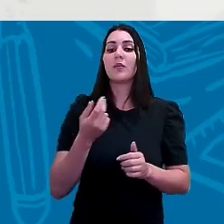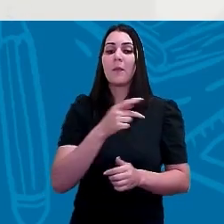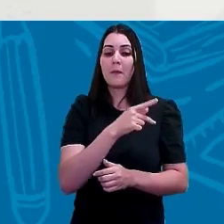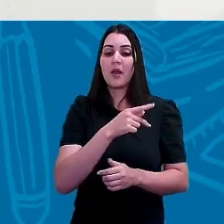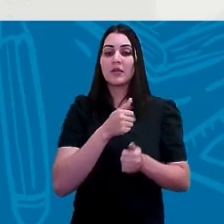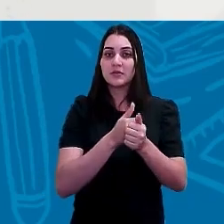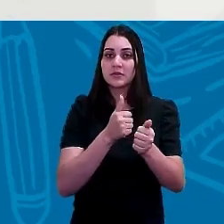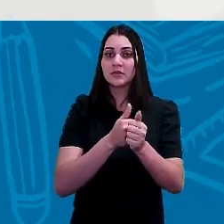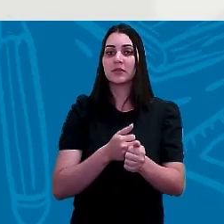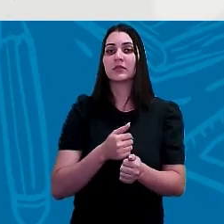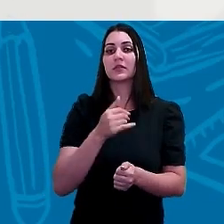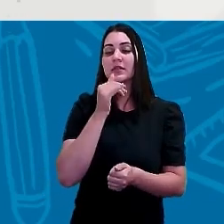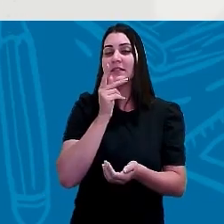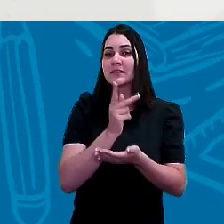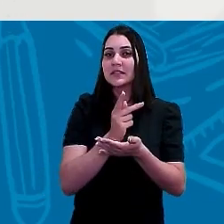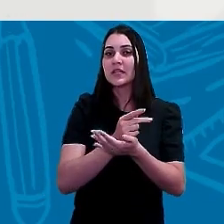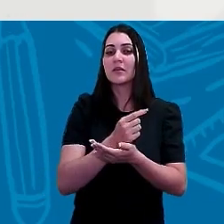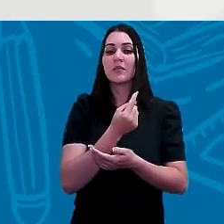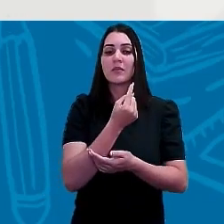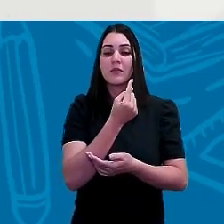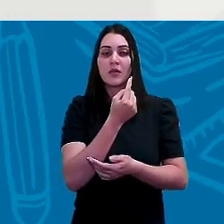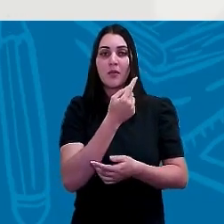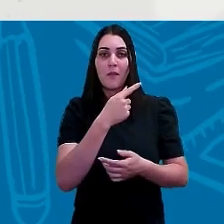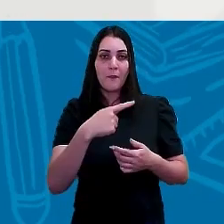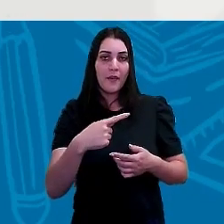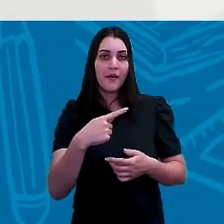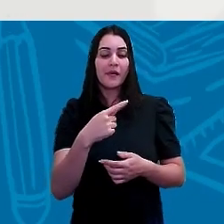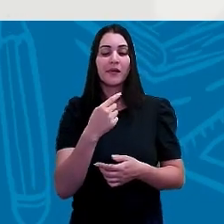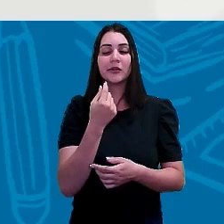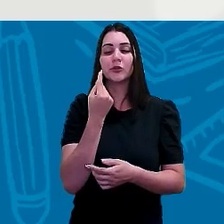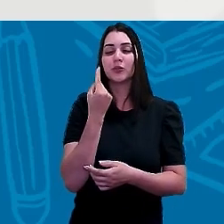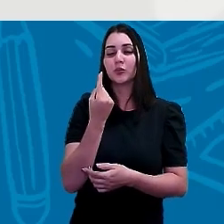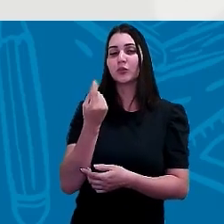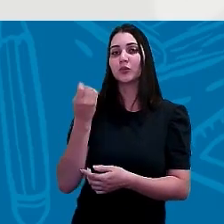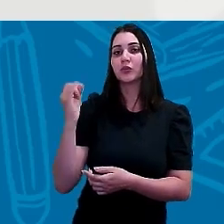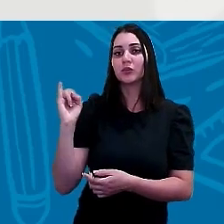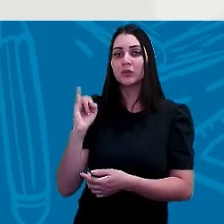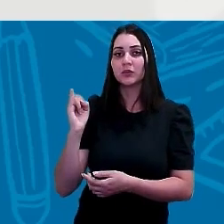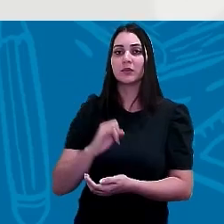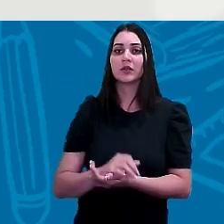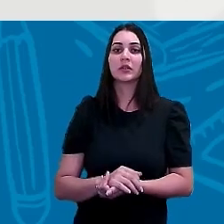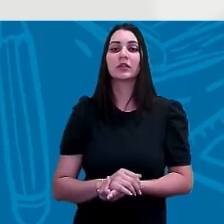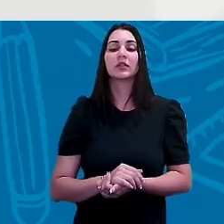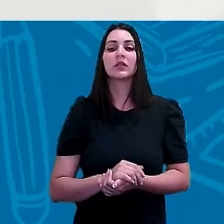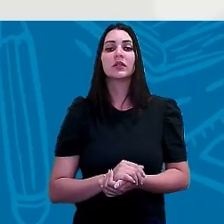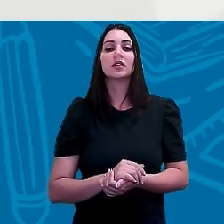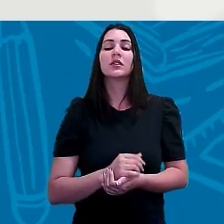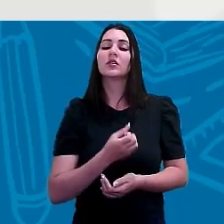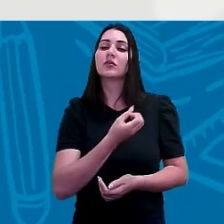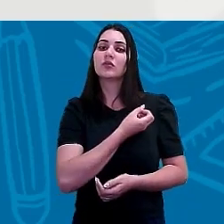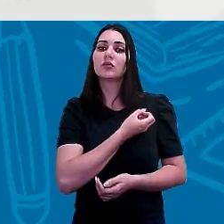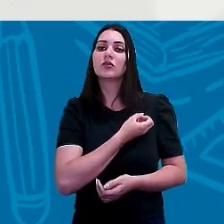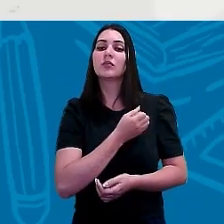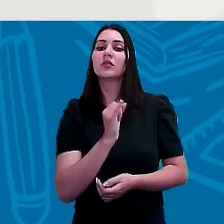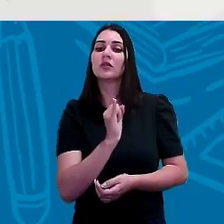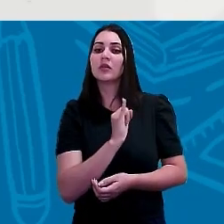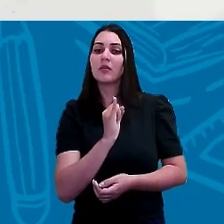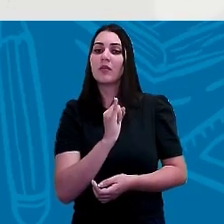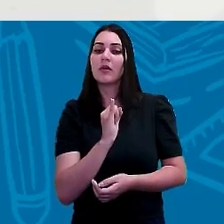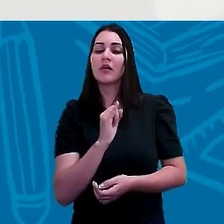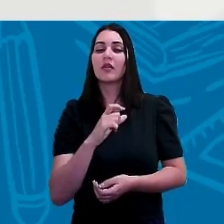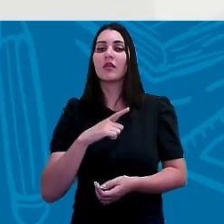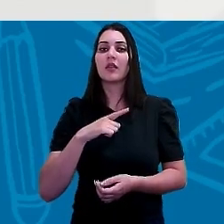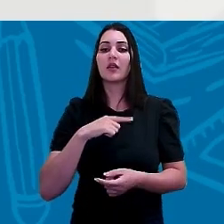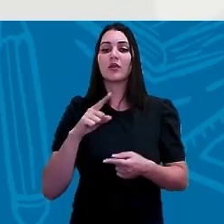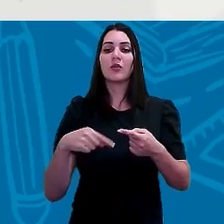número par, um número ímpar, um número par e um número ímpar. E os números ímpares eu tenho 1,